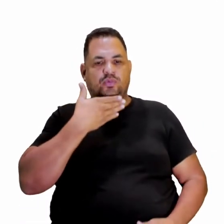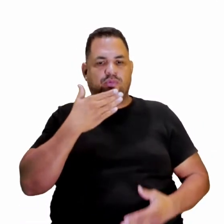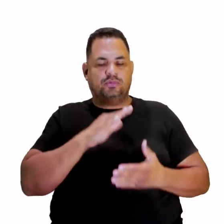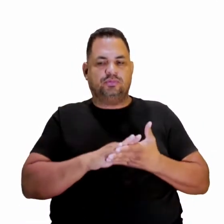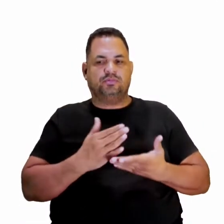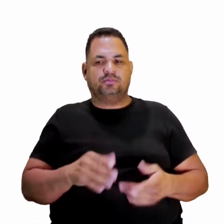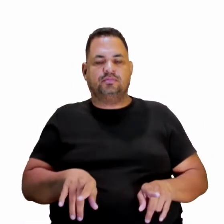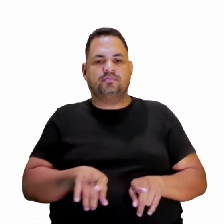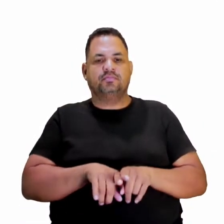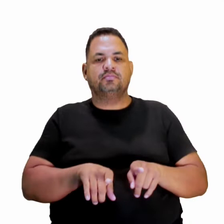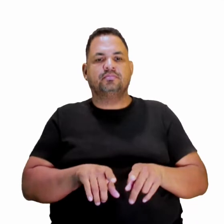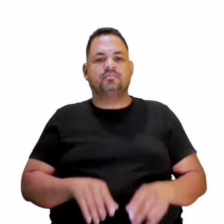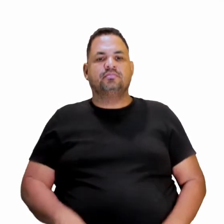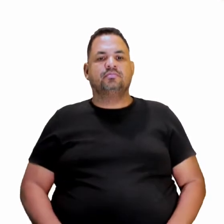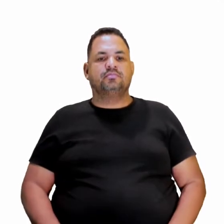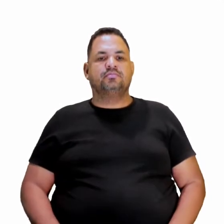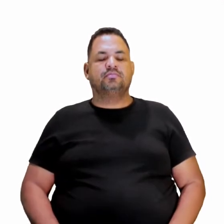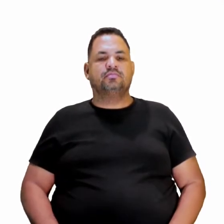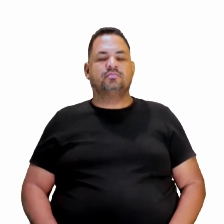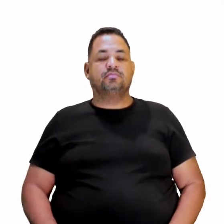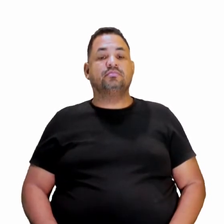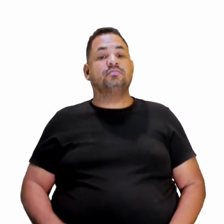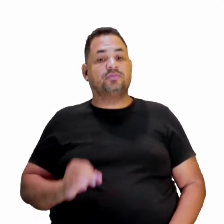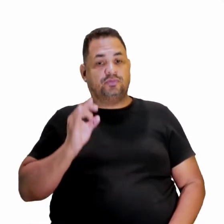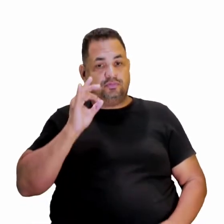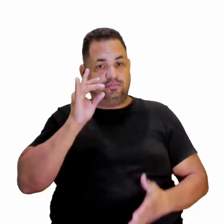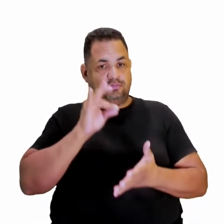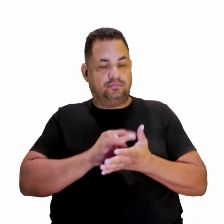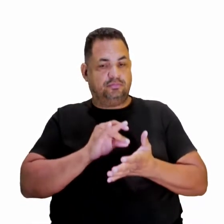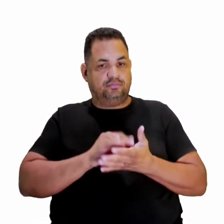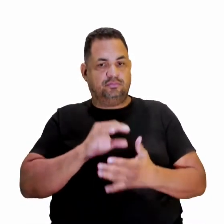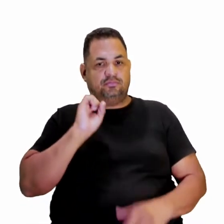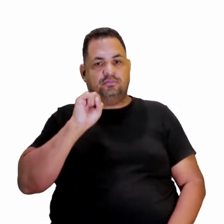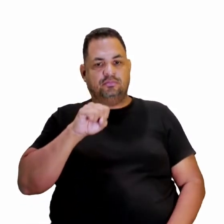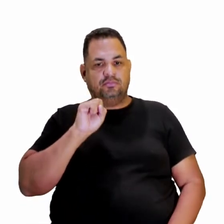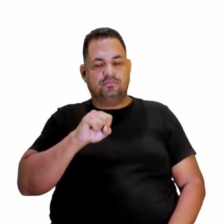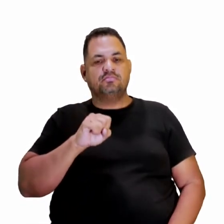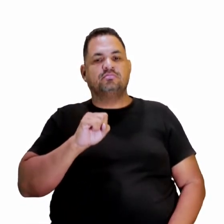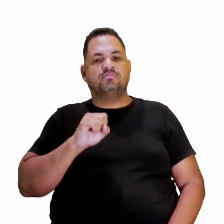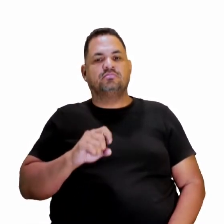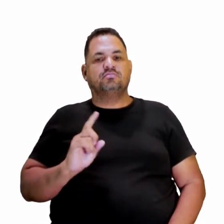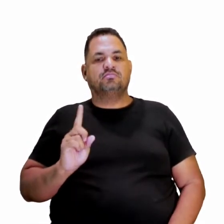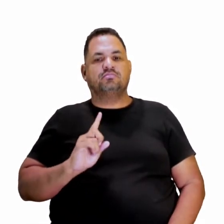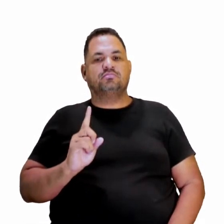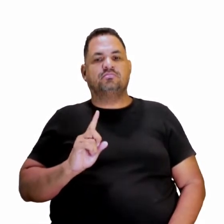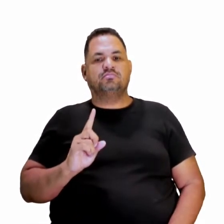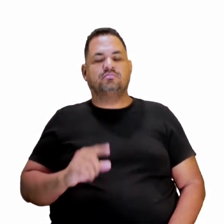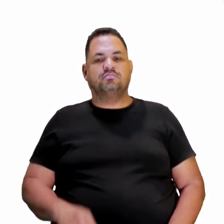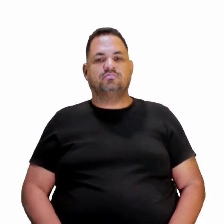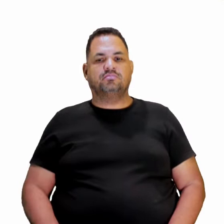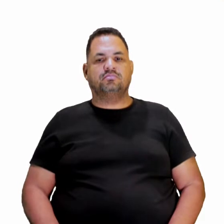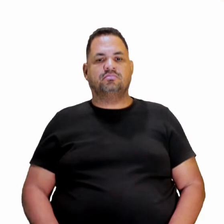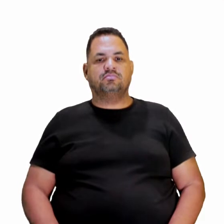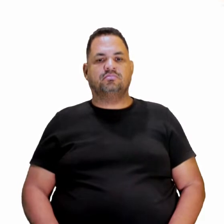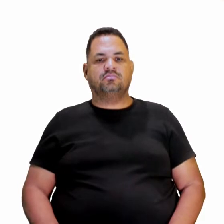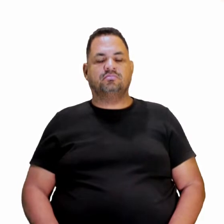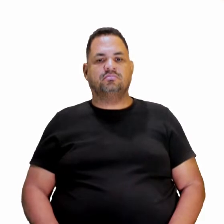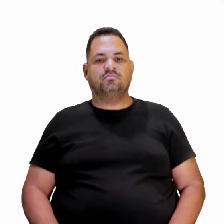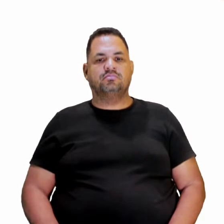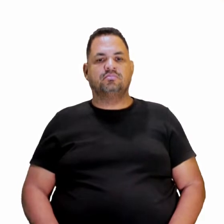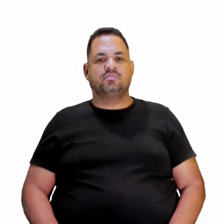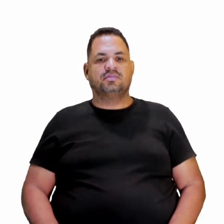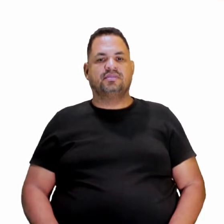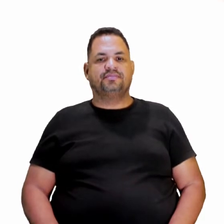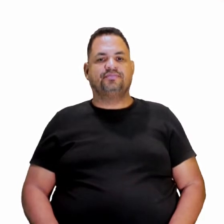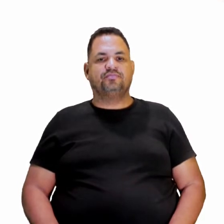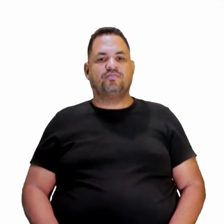coisas. Se for na afirmativa, yes, she did. Negativa, no, she didn't. Então, assim, short